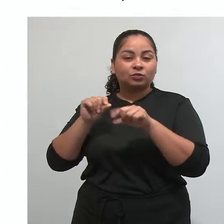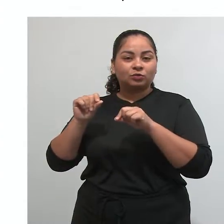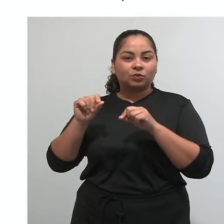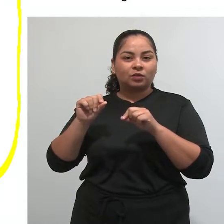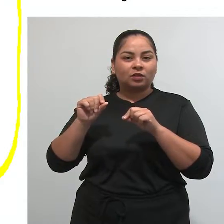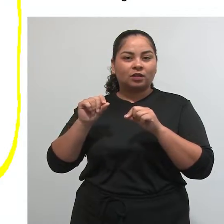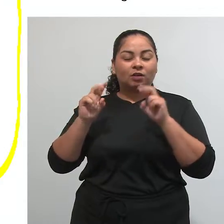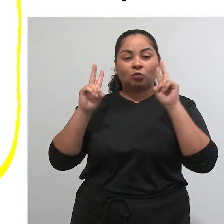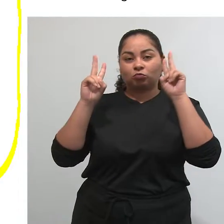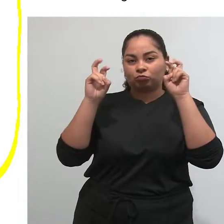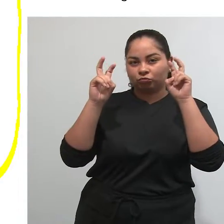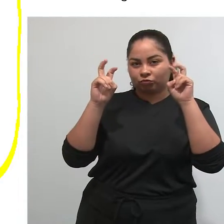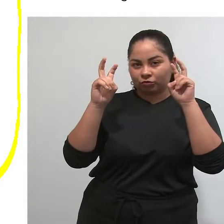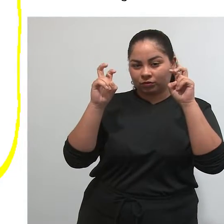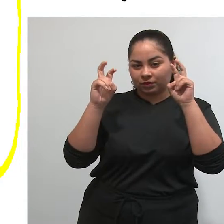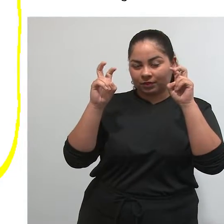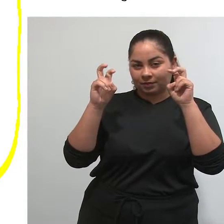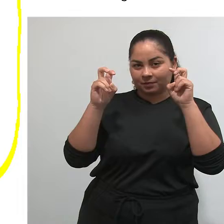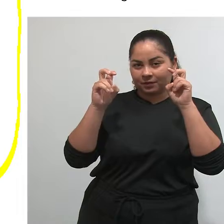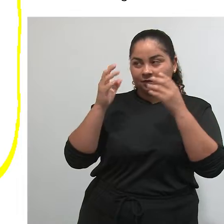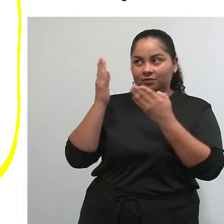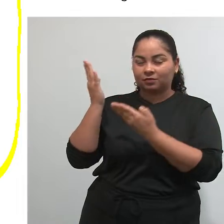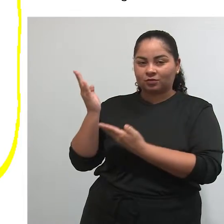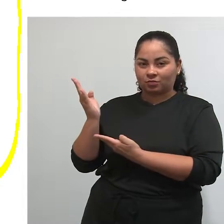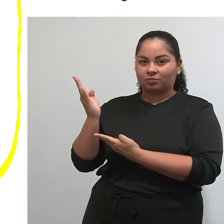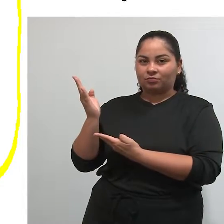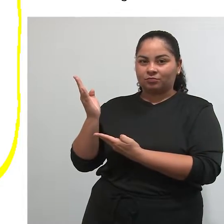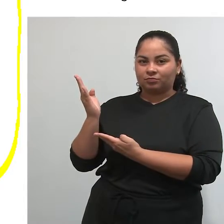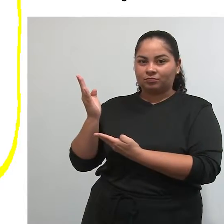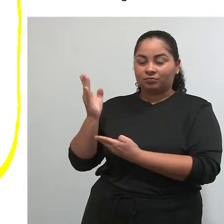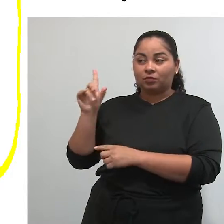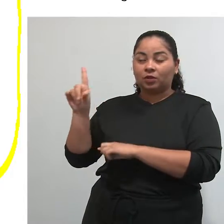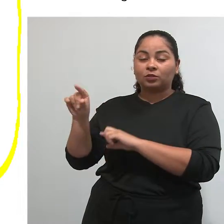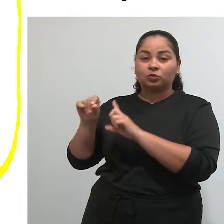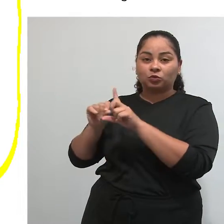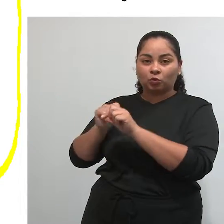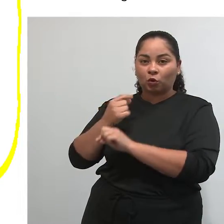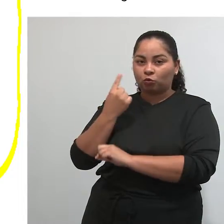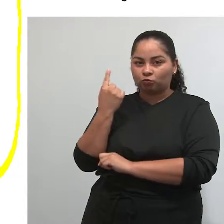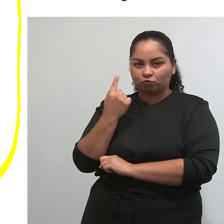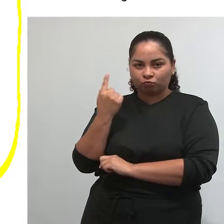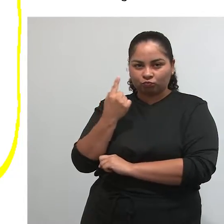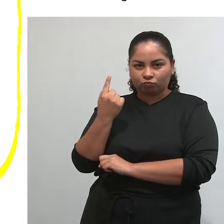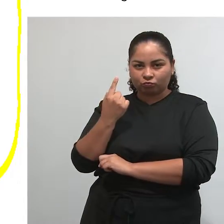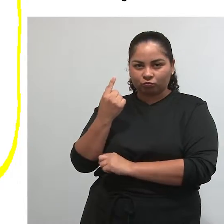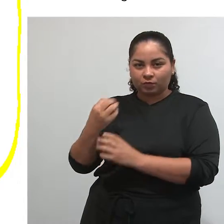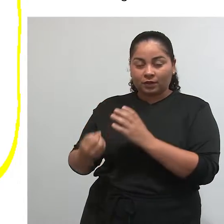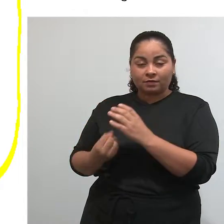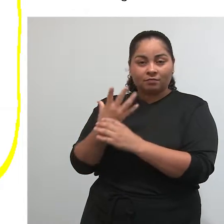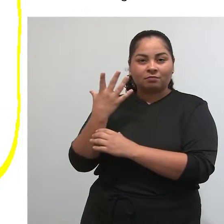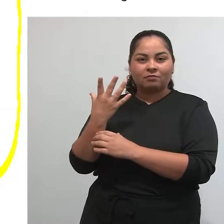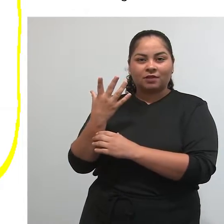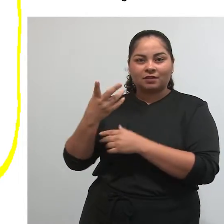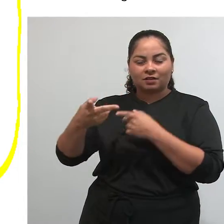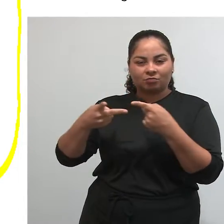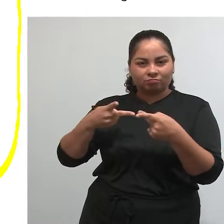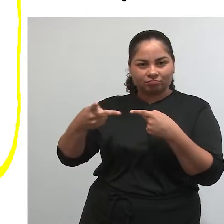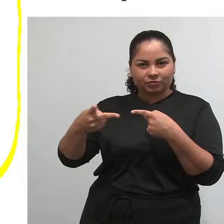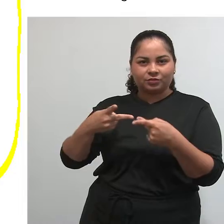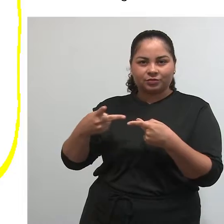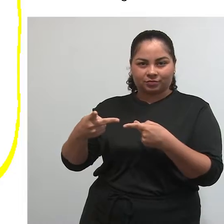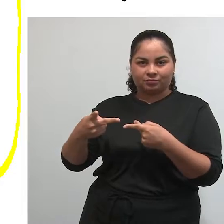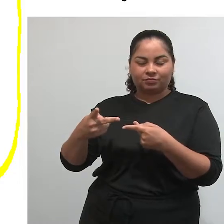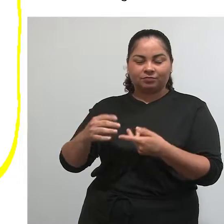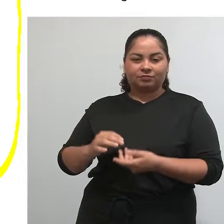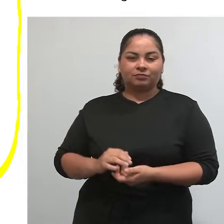do projeto, as temáticas do projeto integrador, que são essas aqui, tá bom? Que levam em